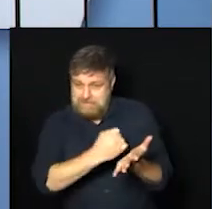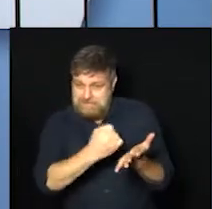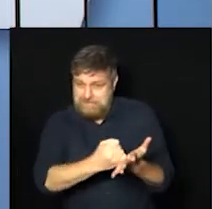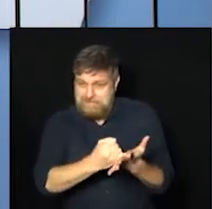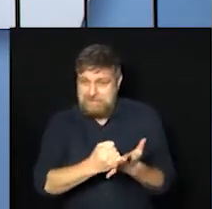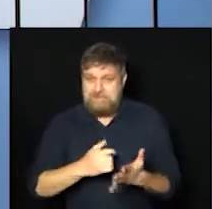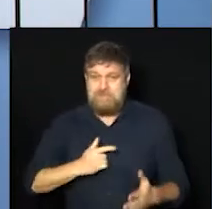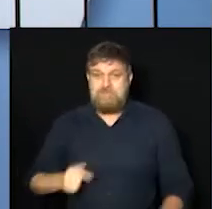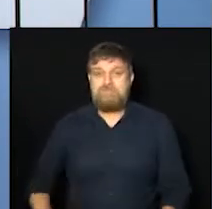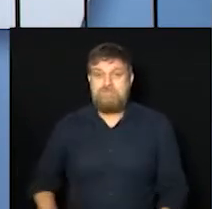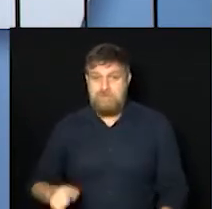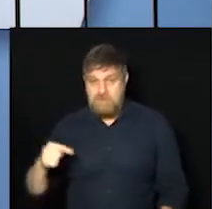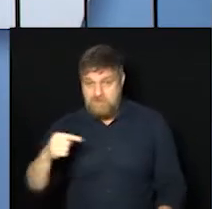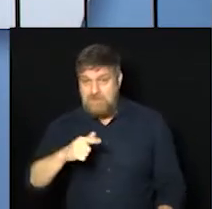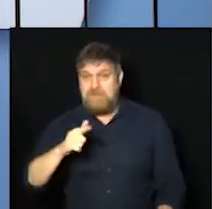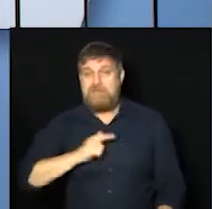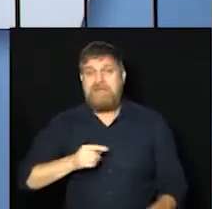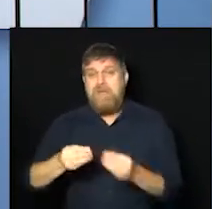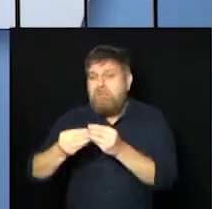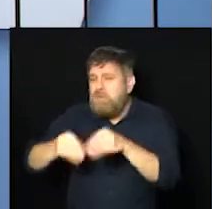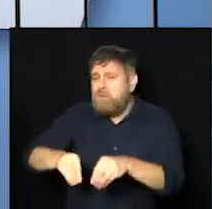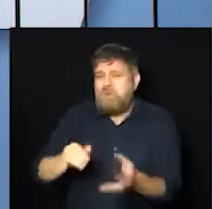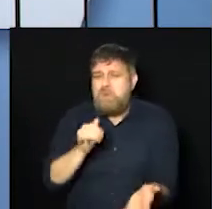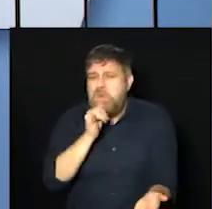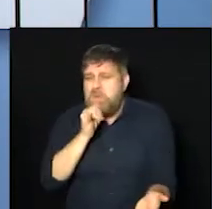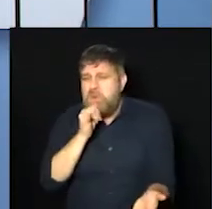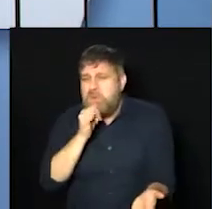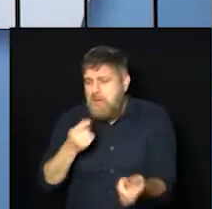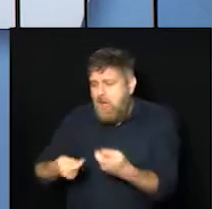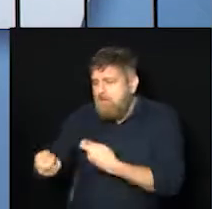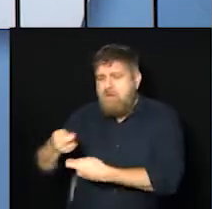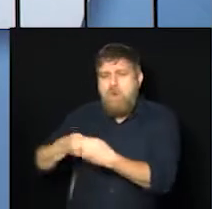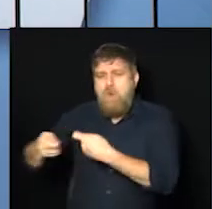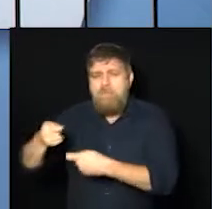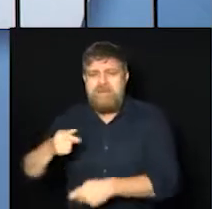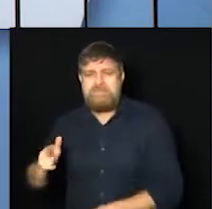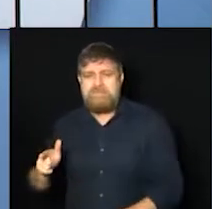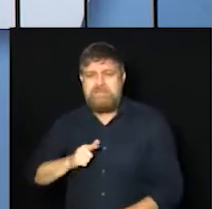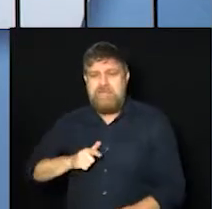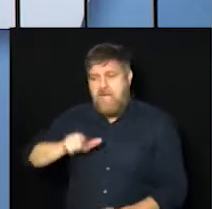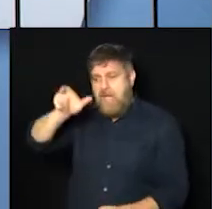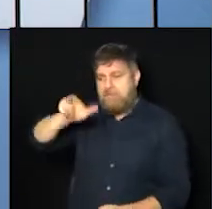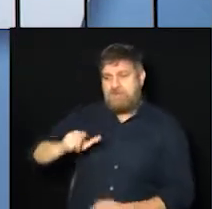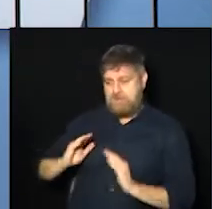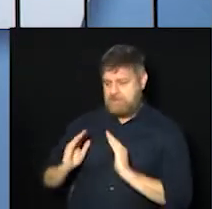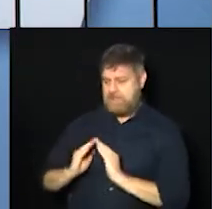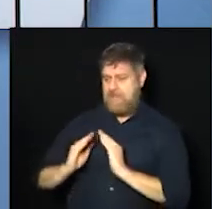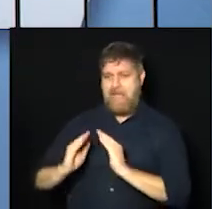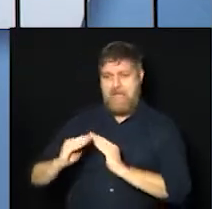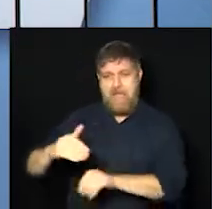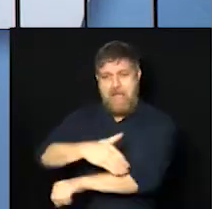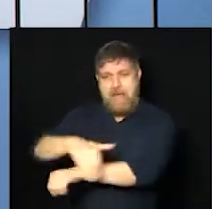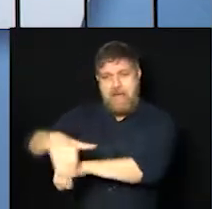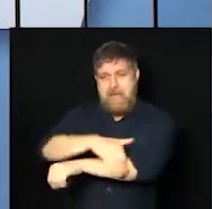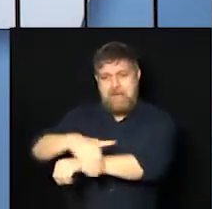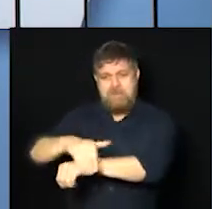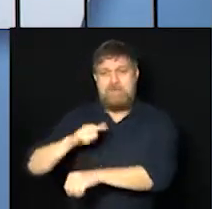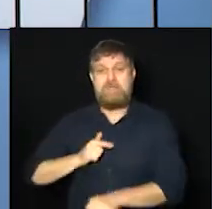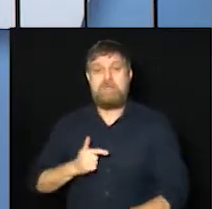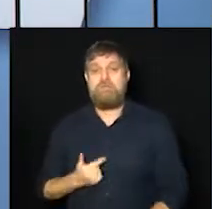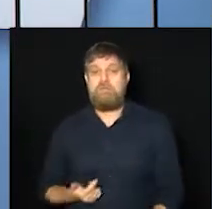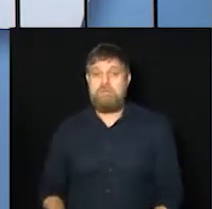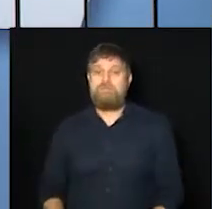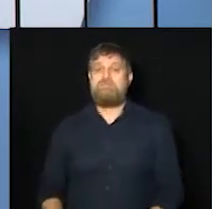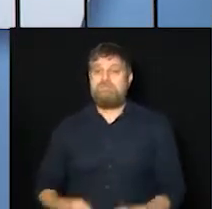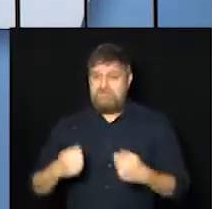medidas dos imóveis, prejudicando, por exemplo, negociações para quem tem imóveis ali na Boa Ventura do Amaral. Por isso,